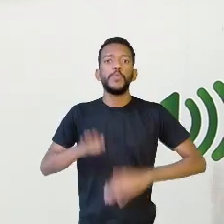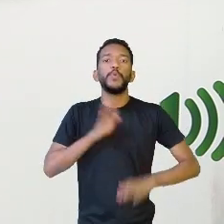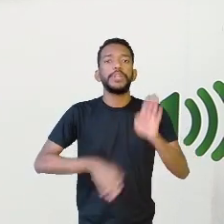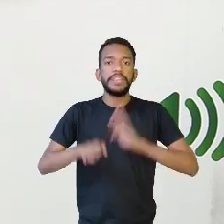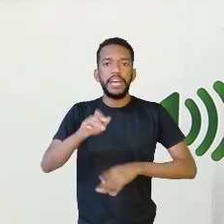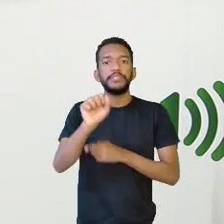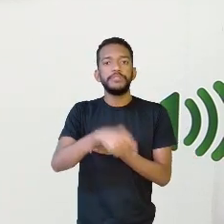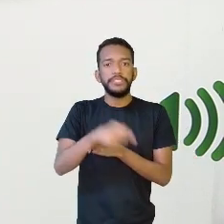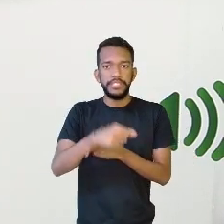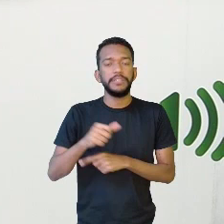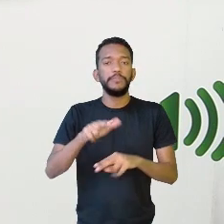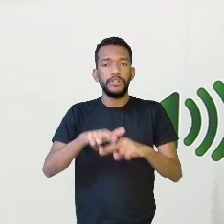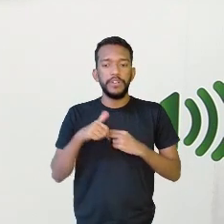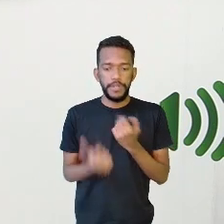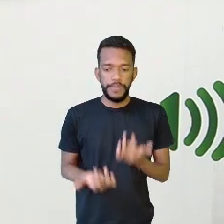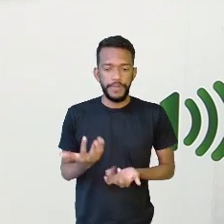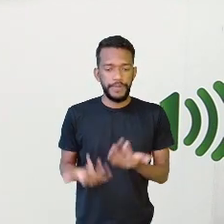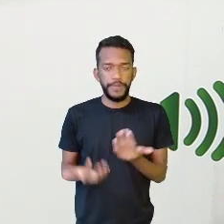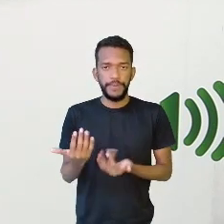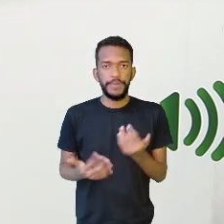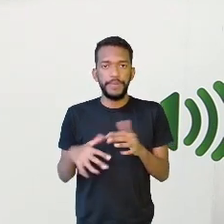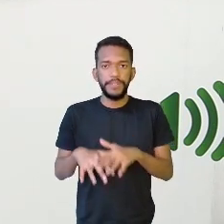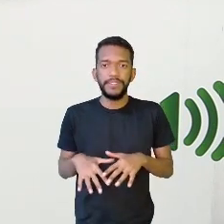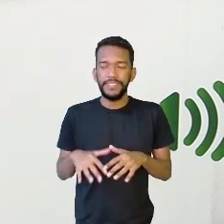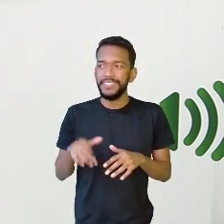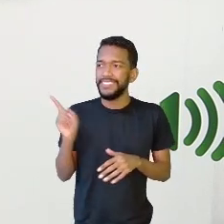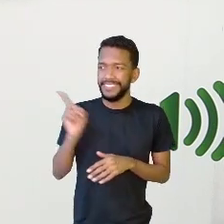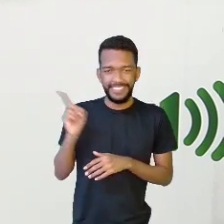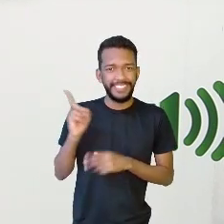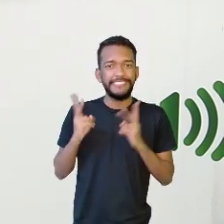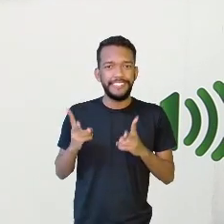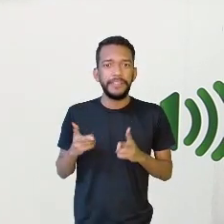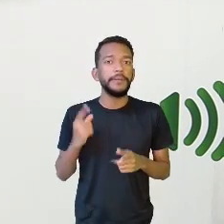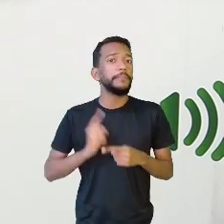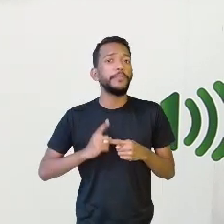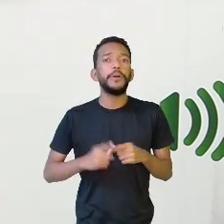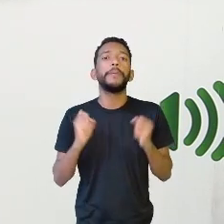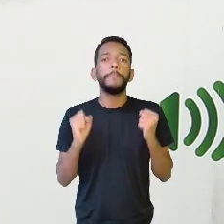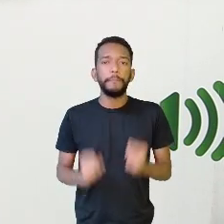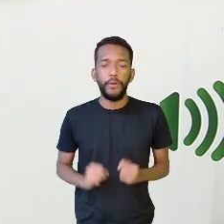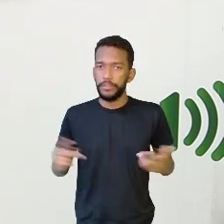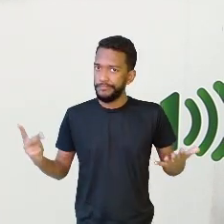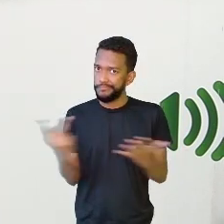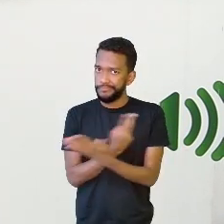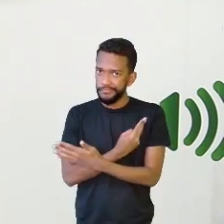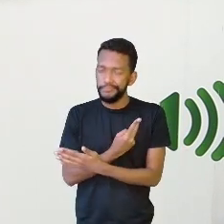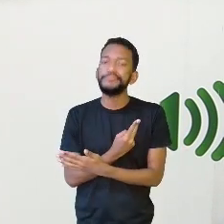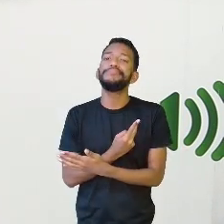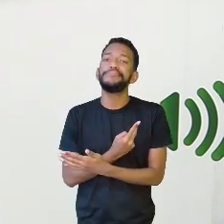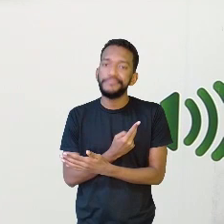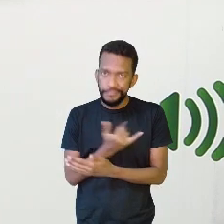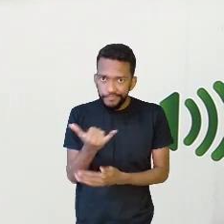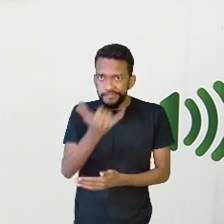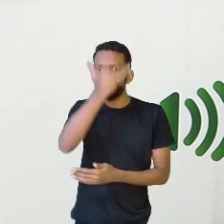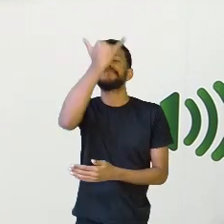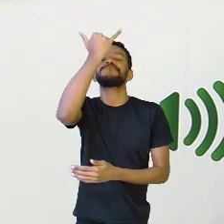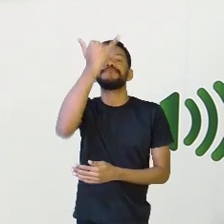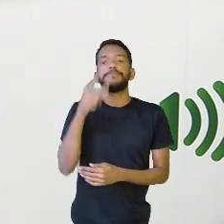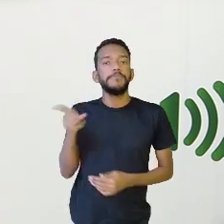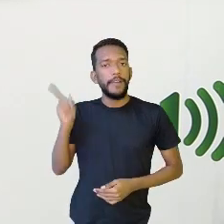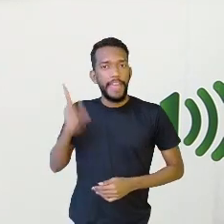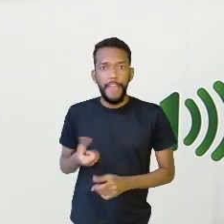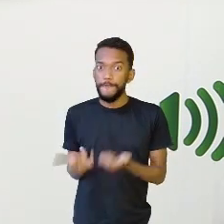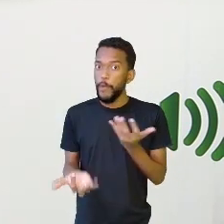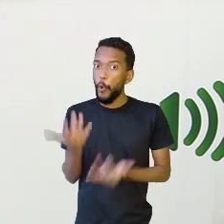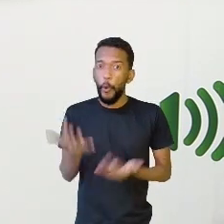também no manuseio desses combustíveis aí, porque podem causar acidente. Eles são altamente